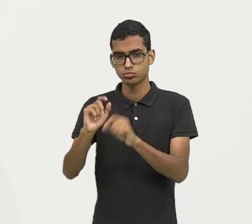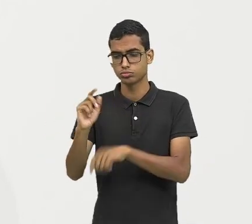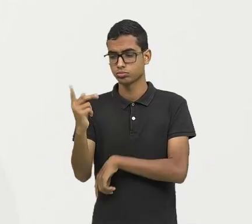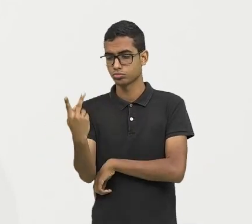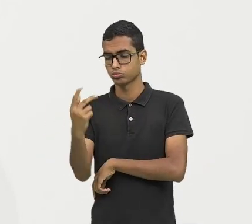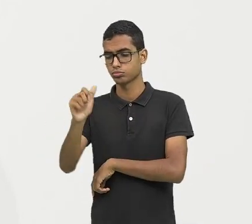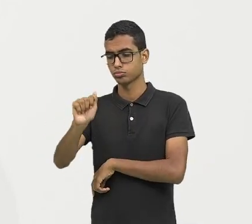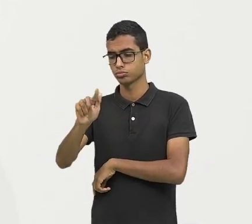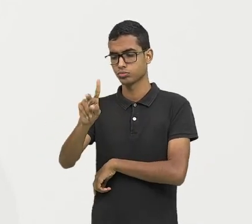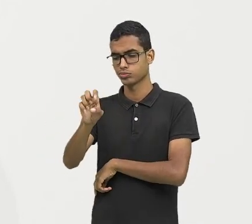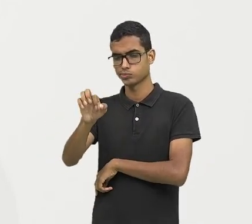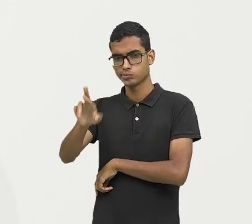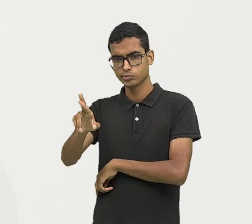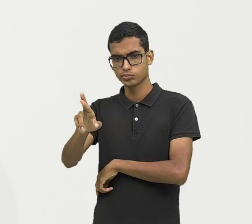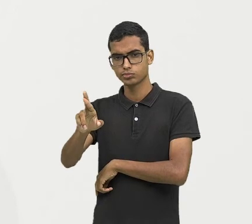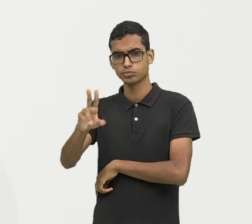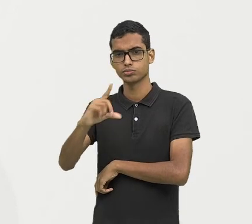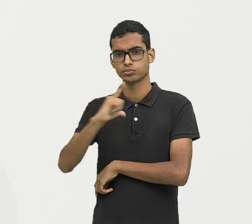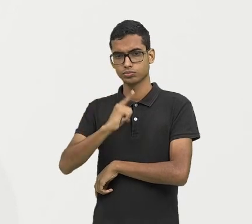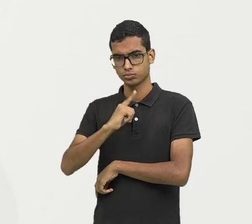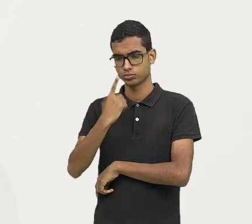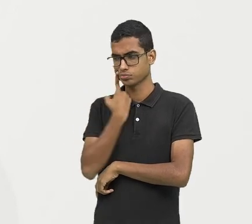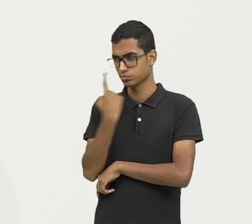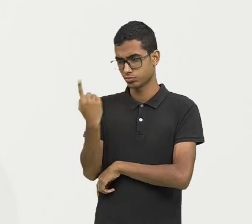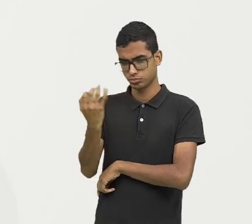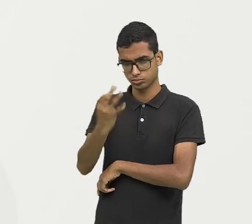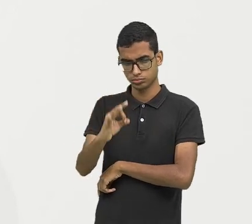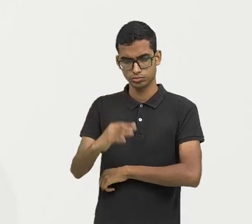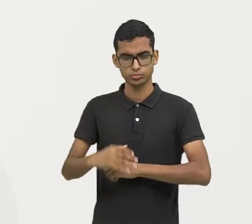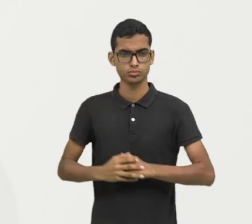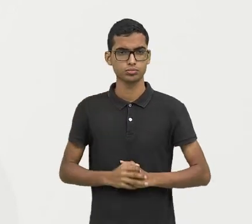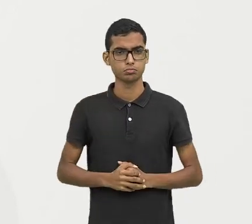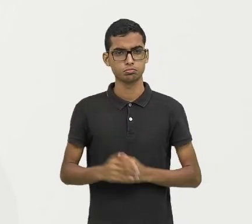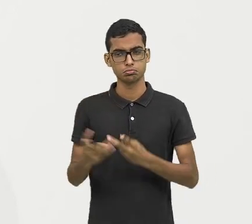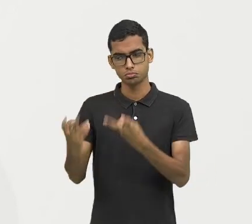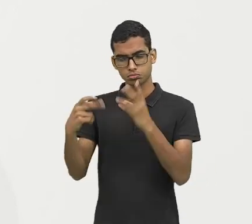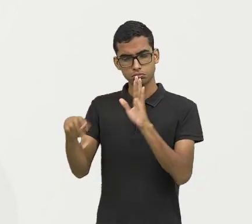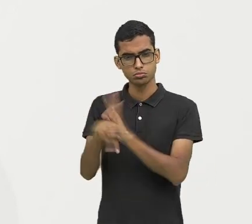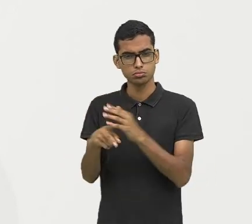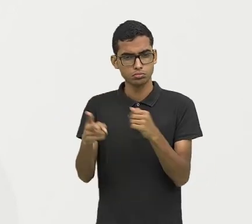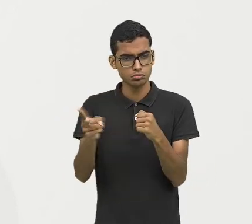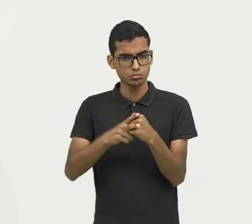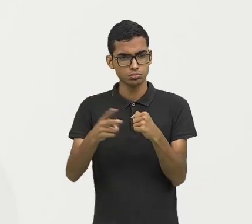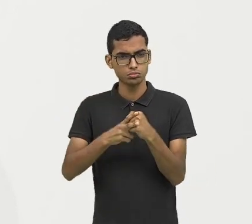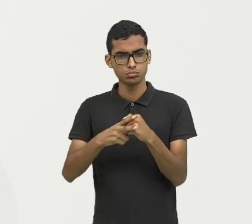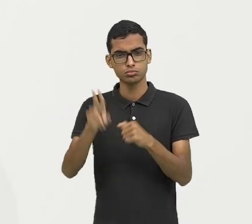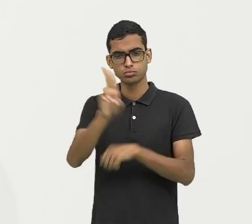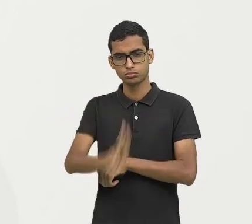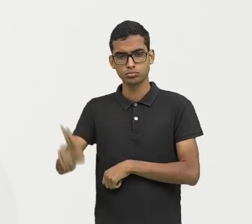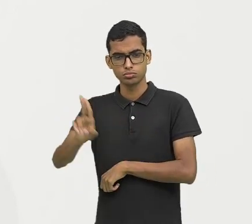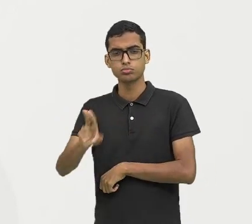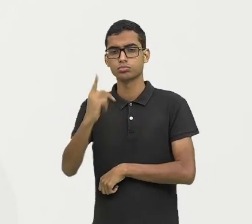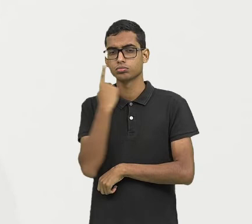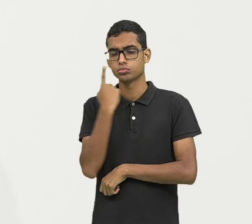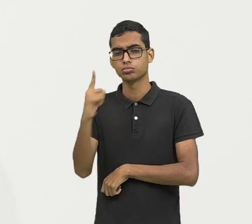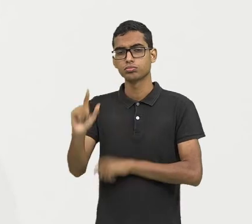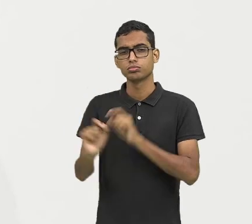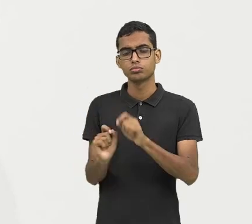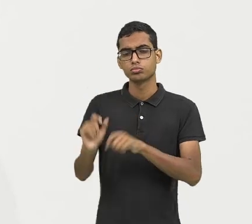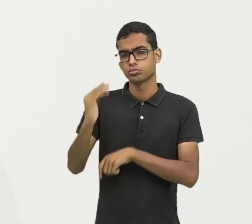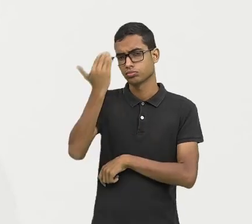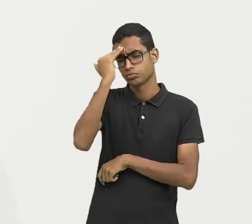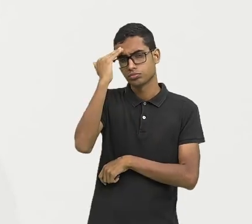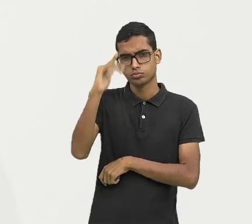Olha só, houve, certo? Então, percebo que este verbo ele foi utilizado no sentido